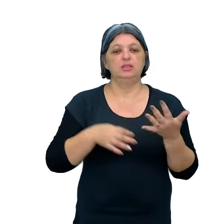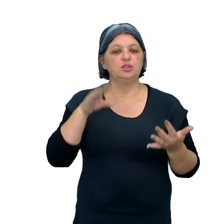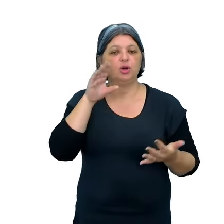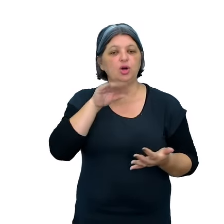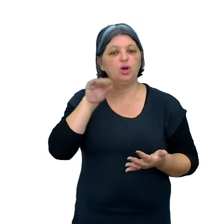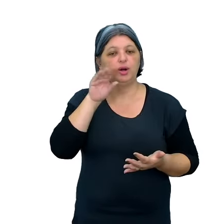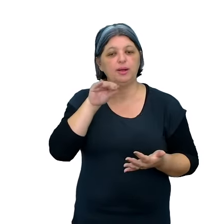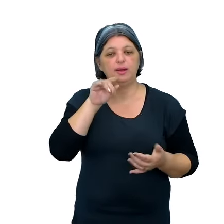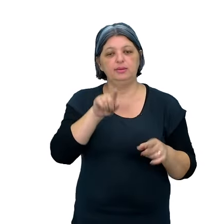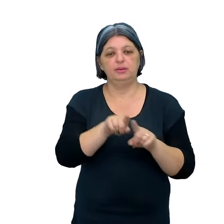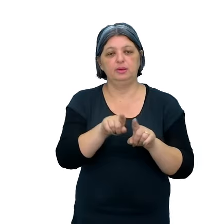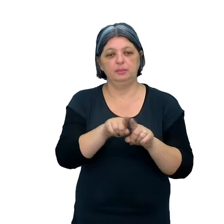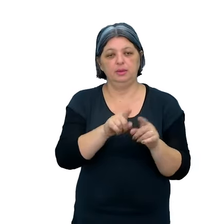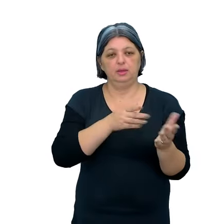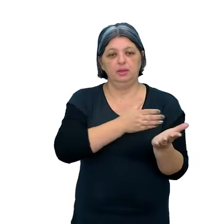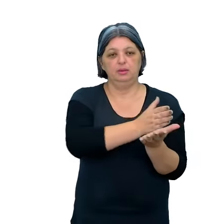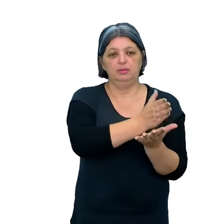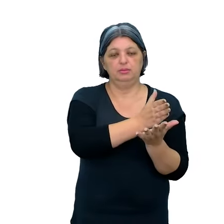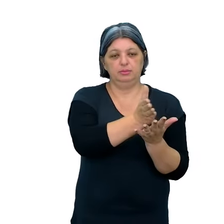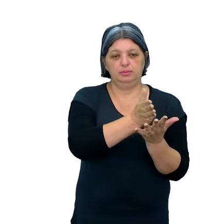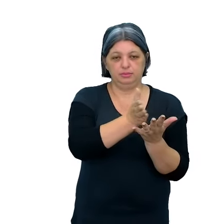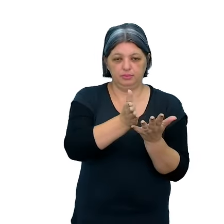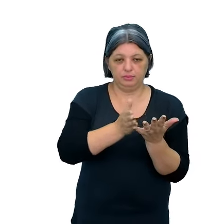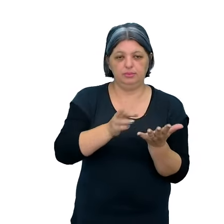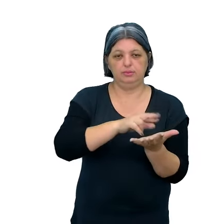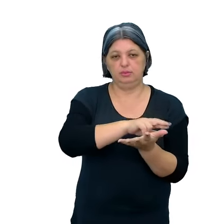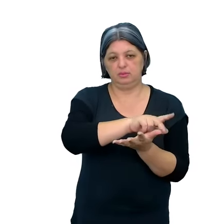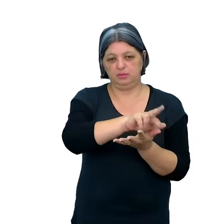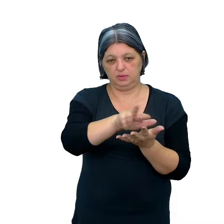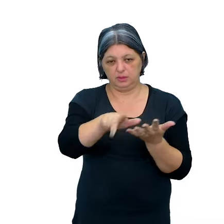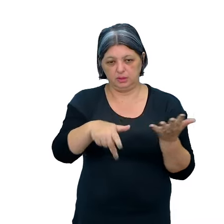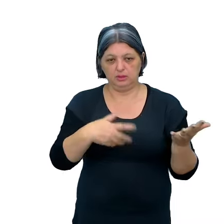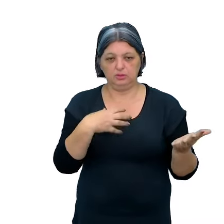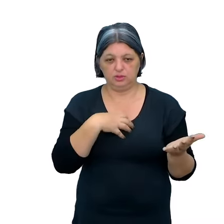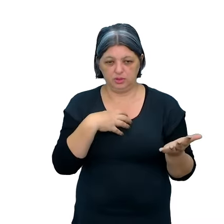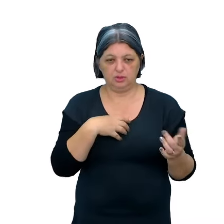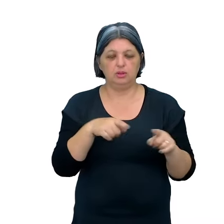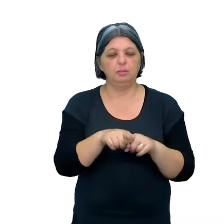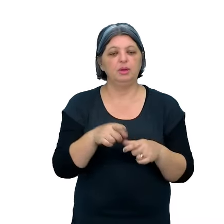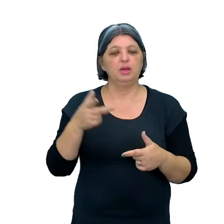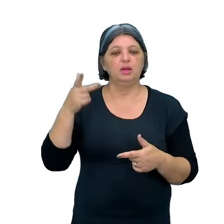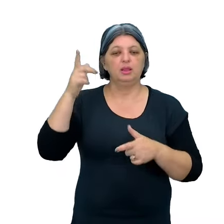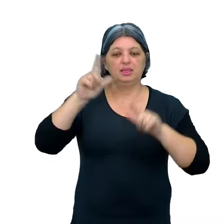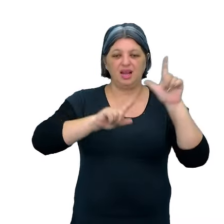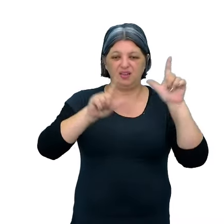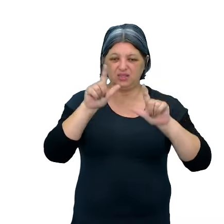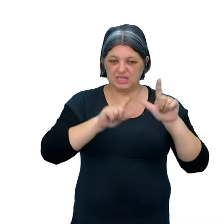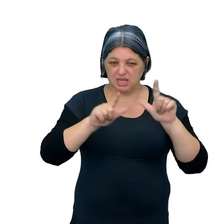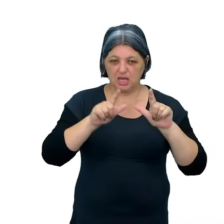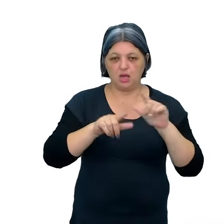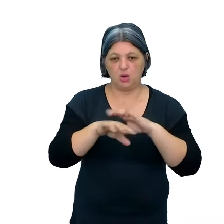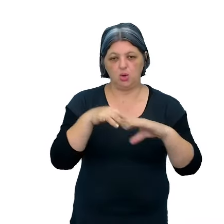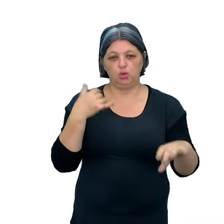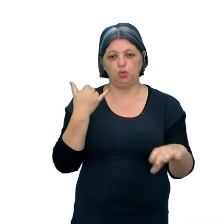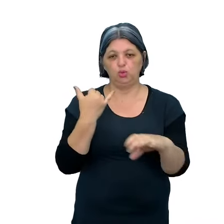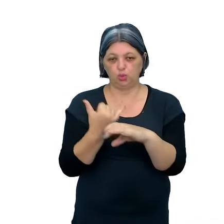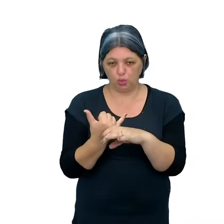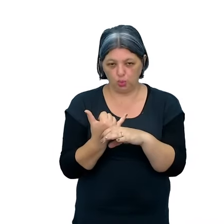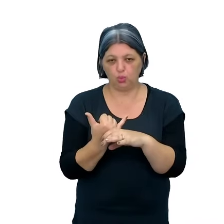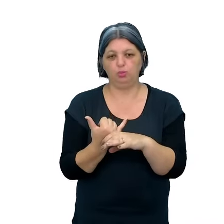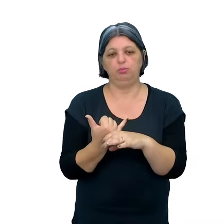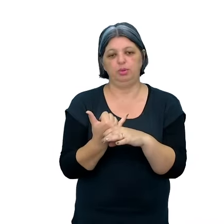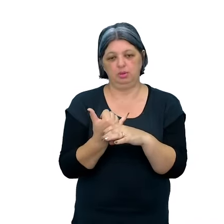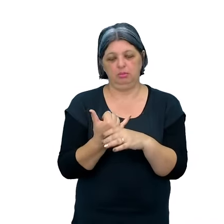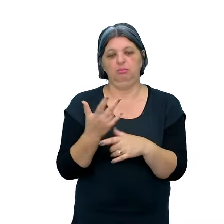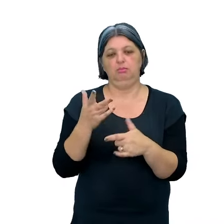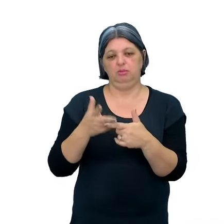textos multimodais, com as notícias televisivas e os vídeos, né, no YouTube, por exemplo. Surgem